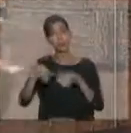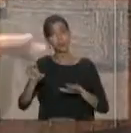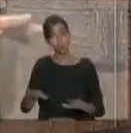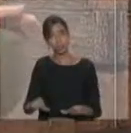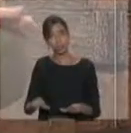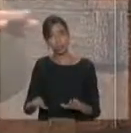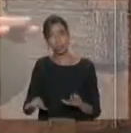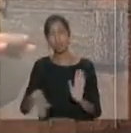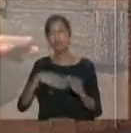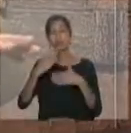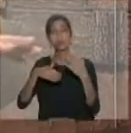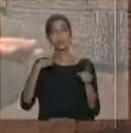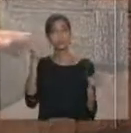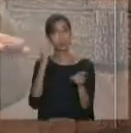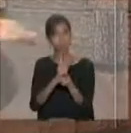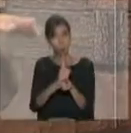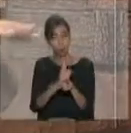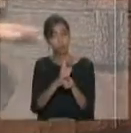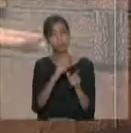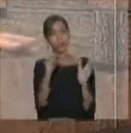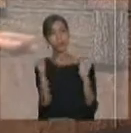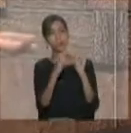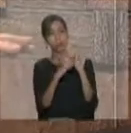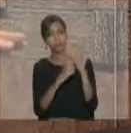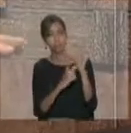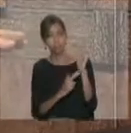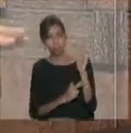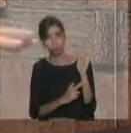E descobri a redação,